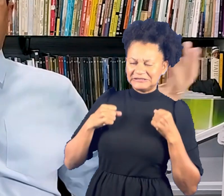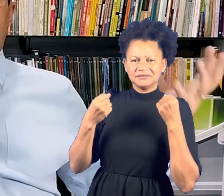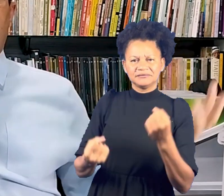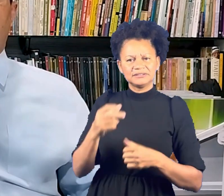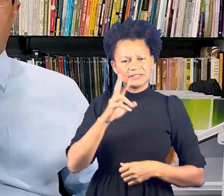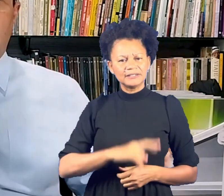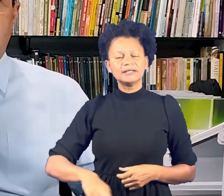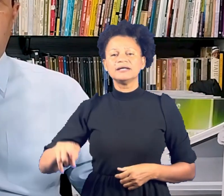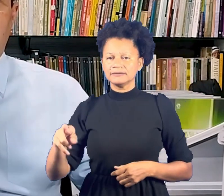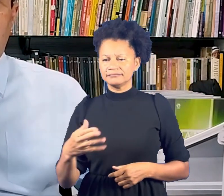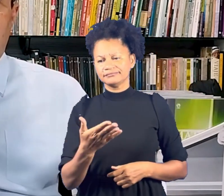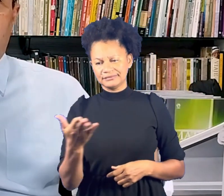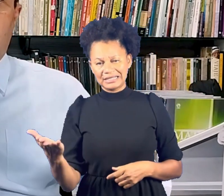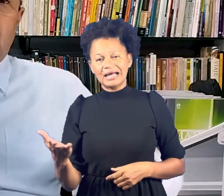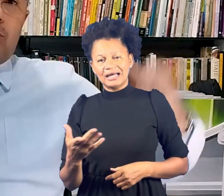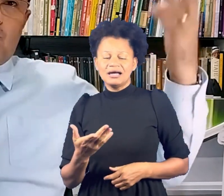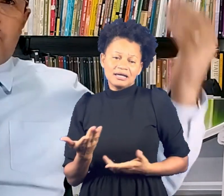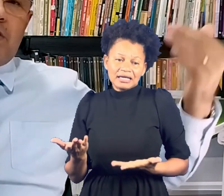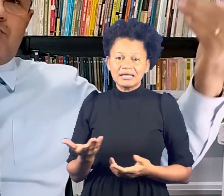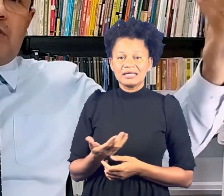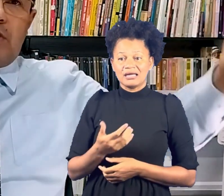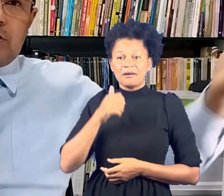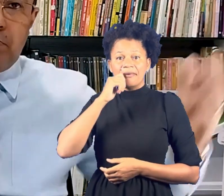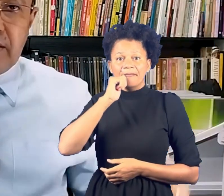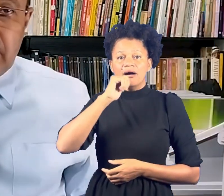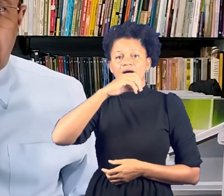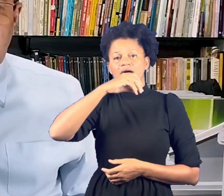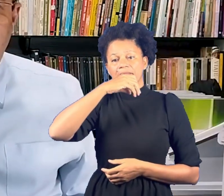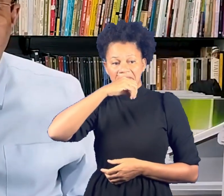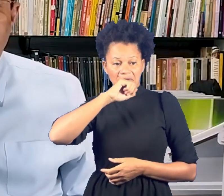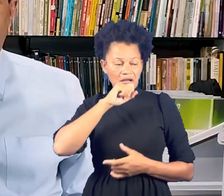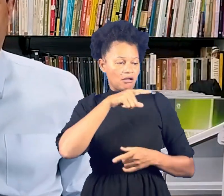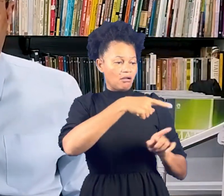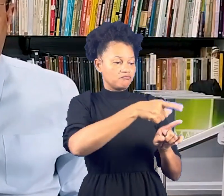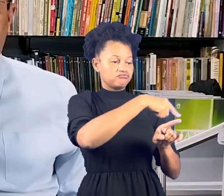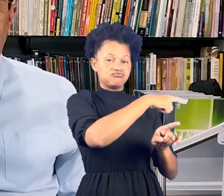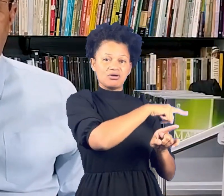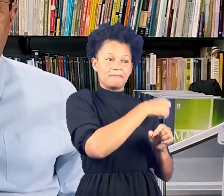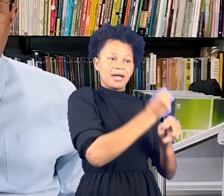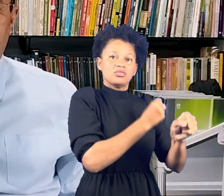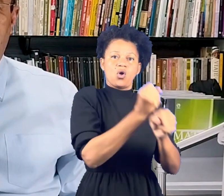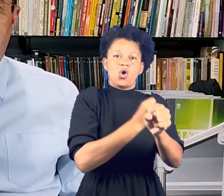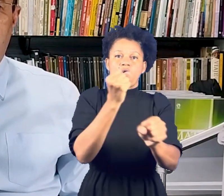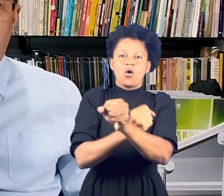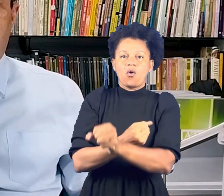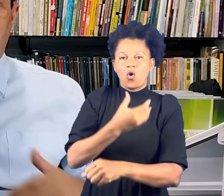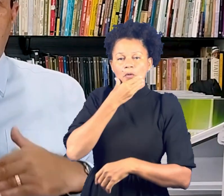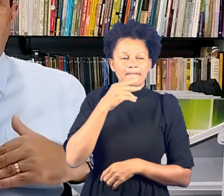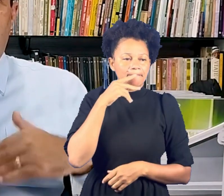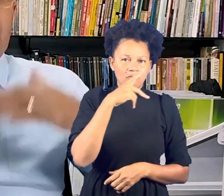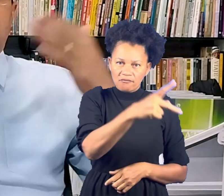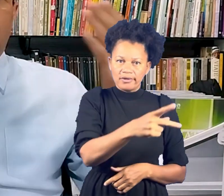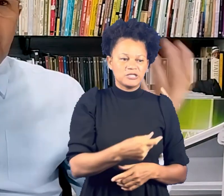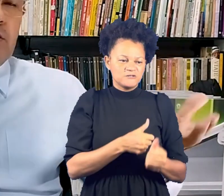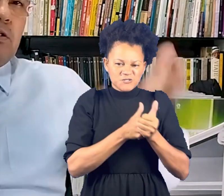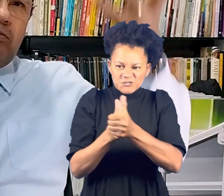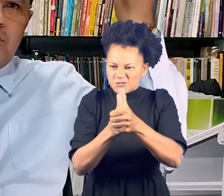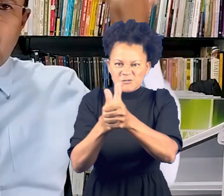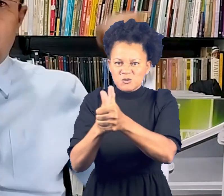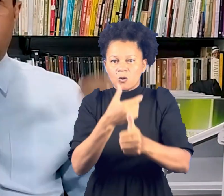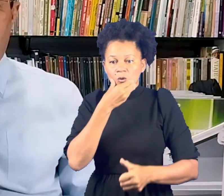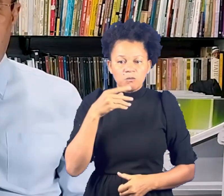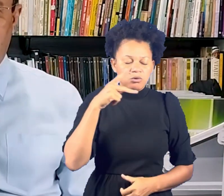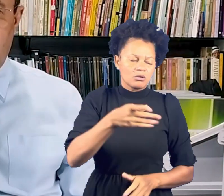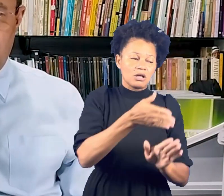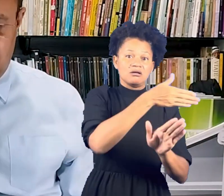nessa defesa da religião, os seus pais foram aqueles que mataram os profetas, e que